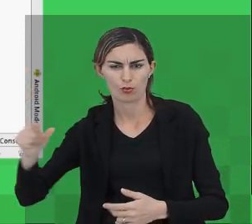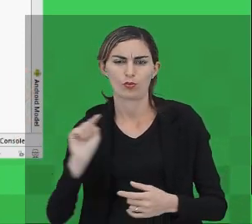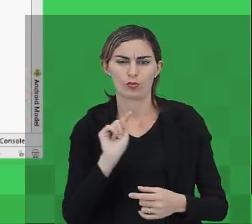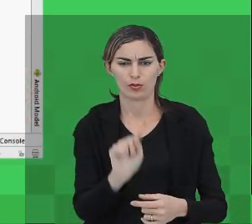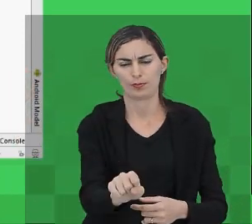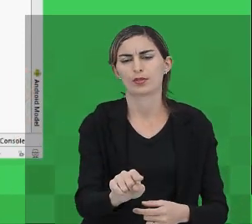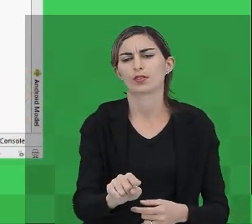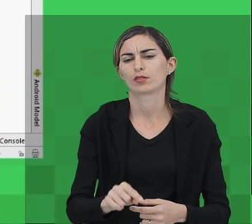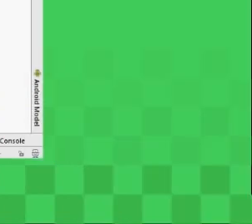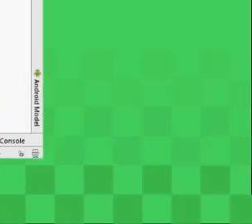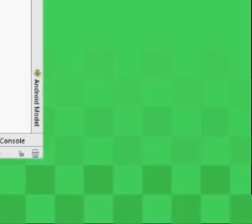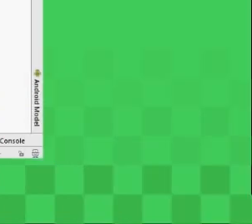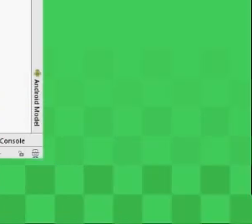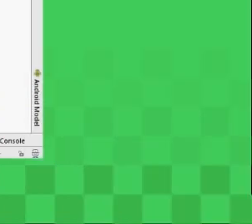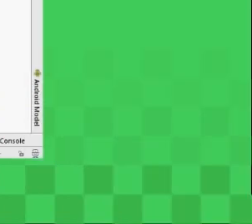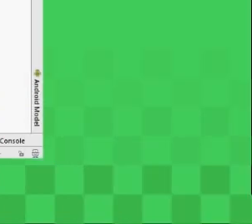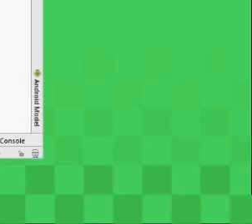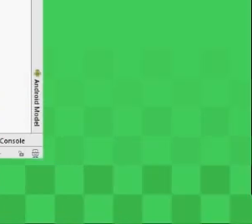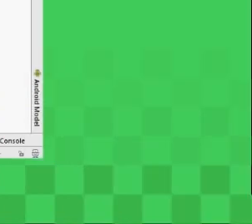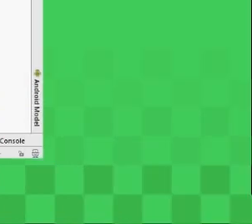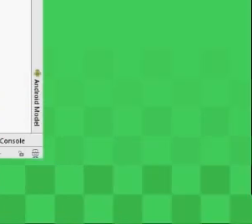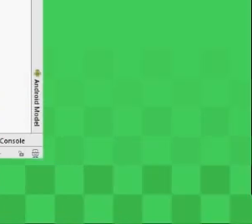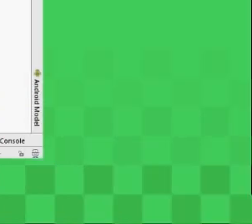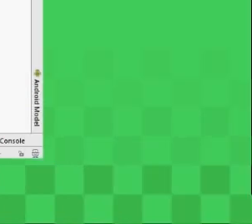Virtual Device.